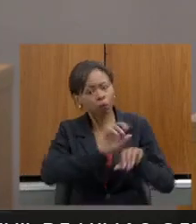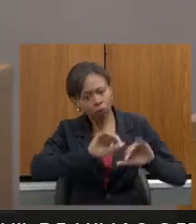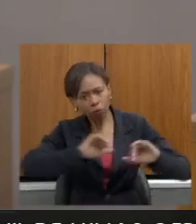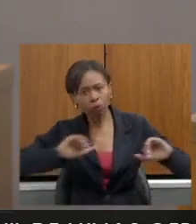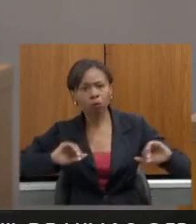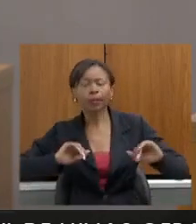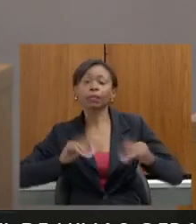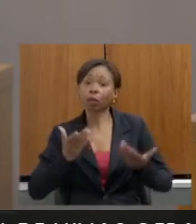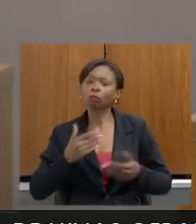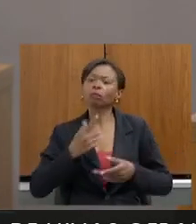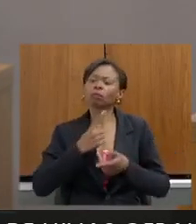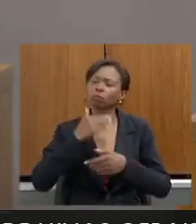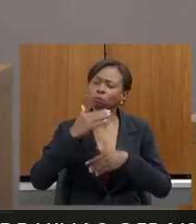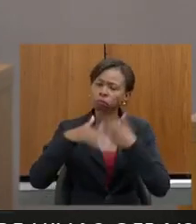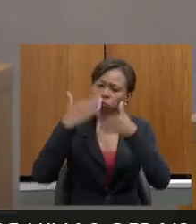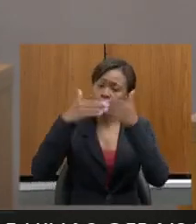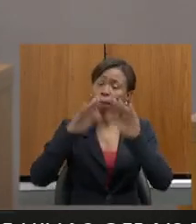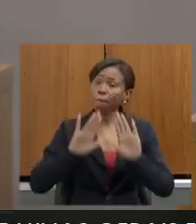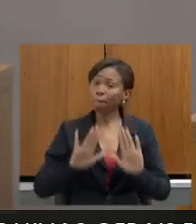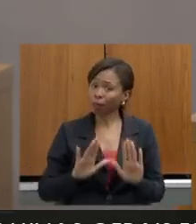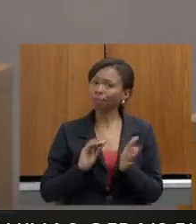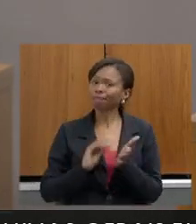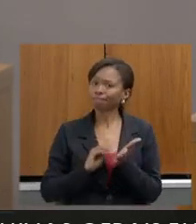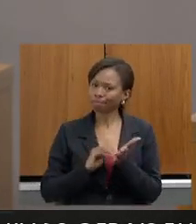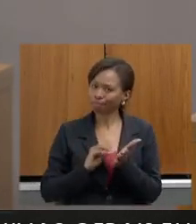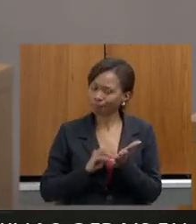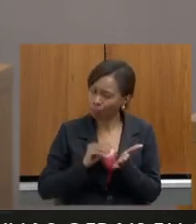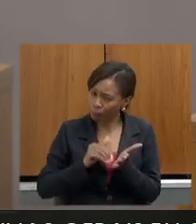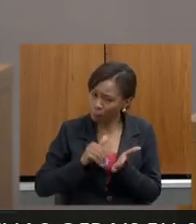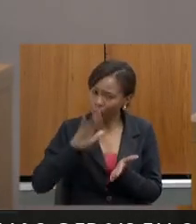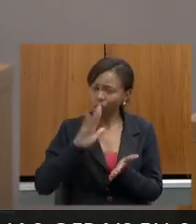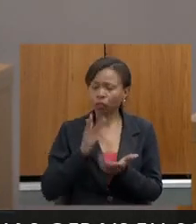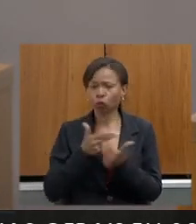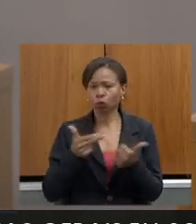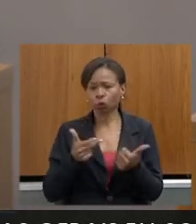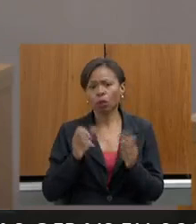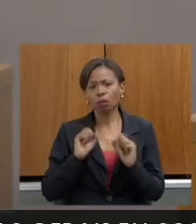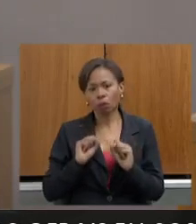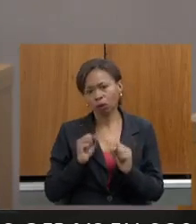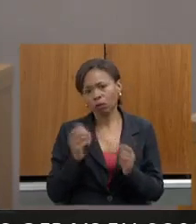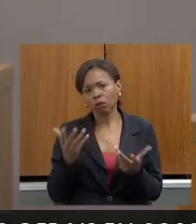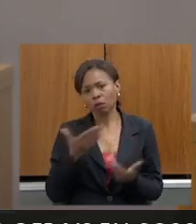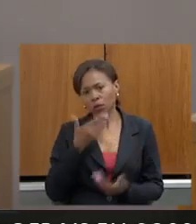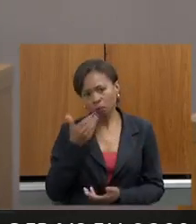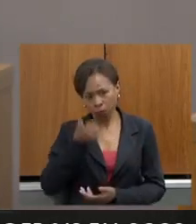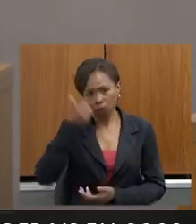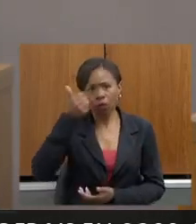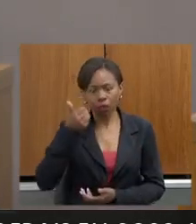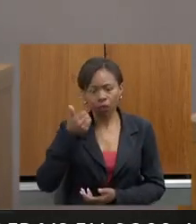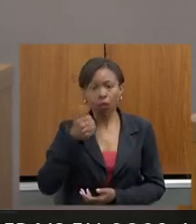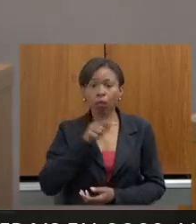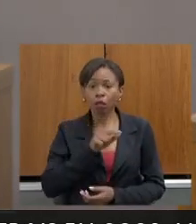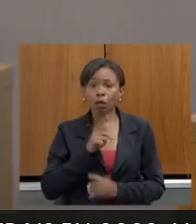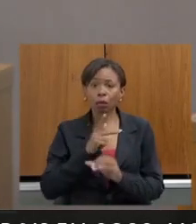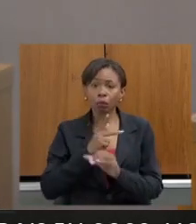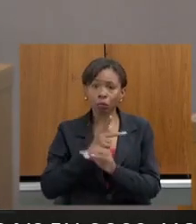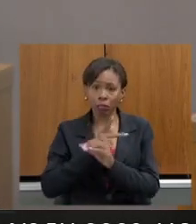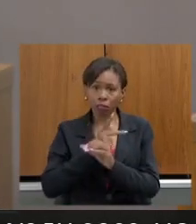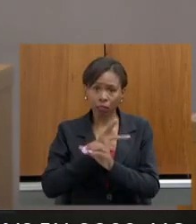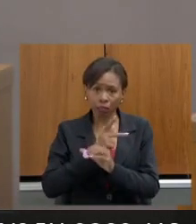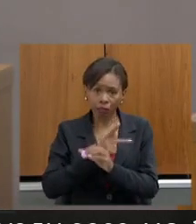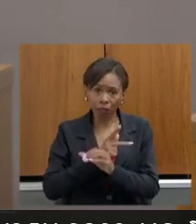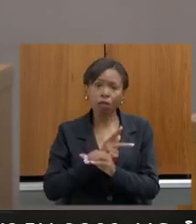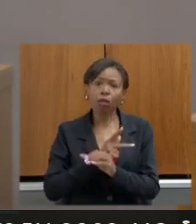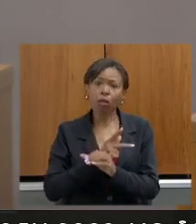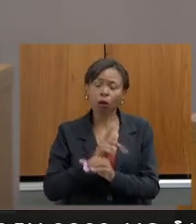que tem muitas coisas ainda que nós podemos melhorar não é a polícia civil é uma